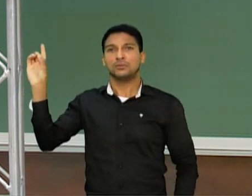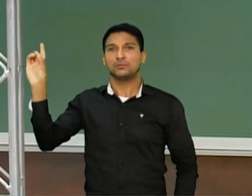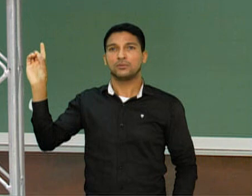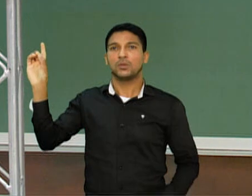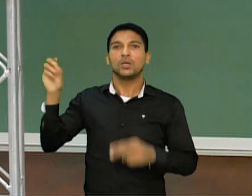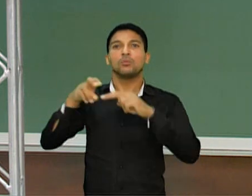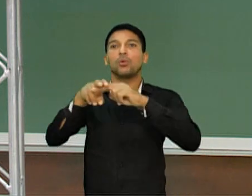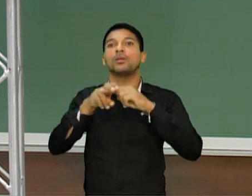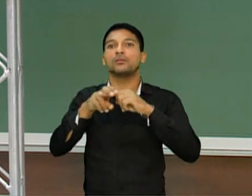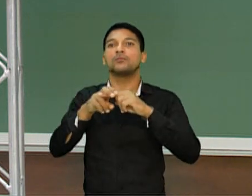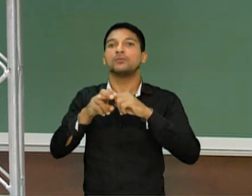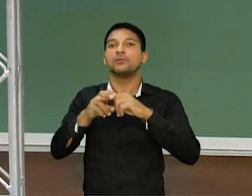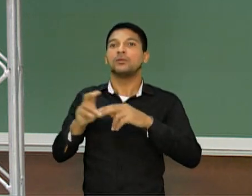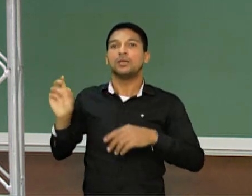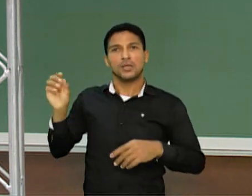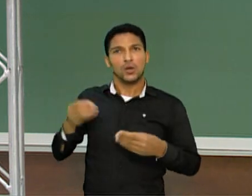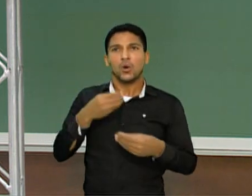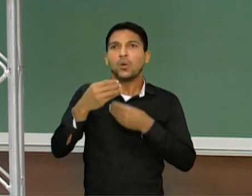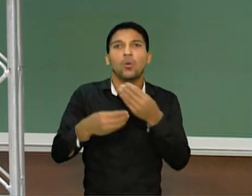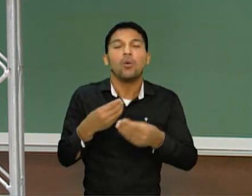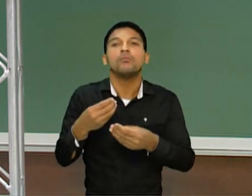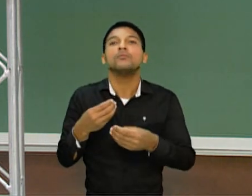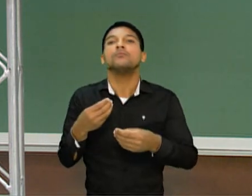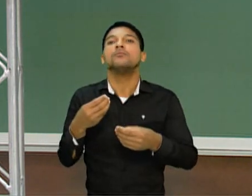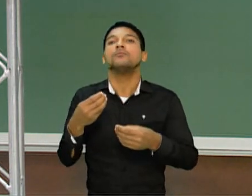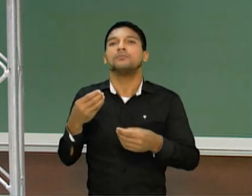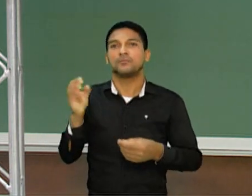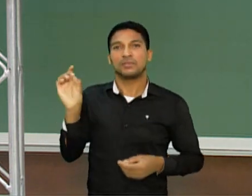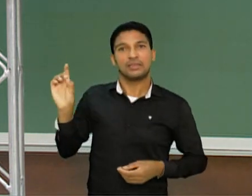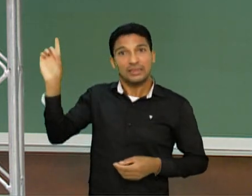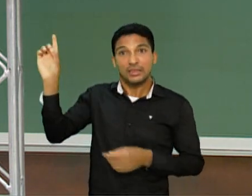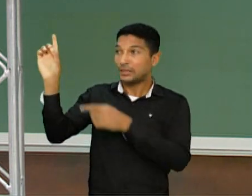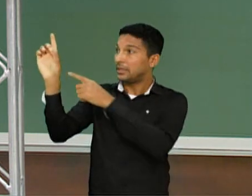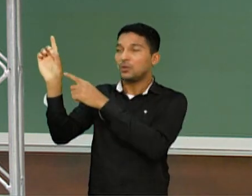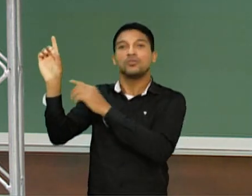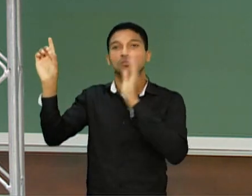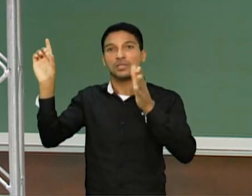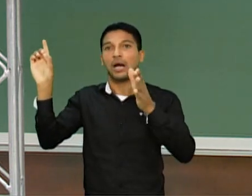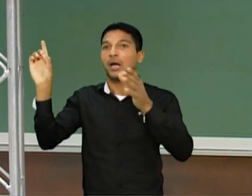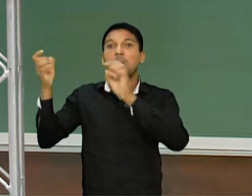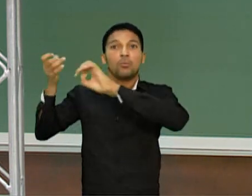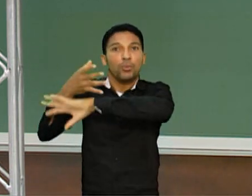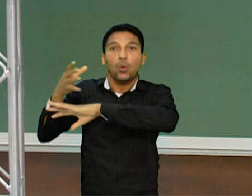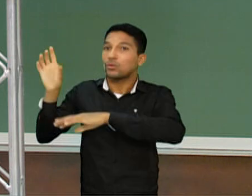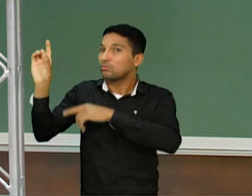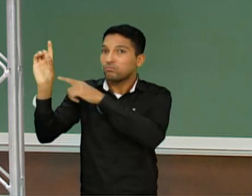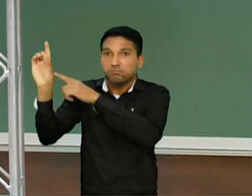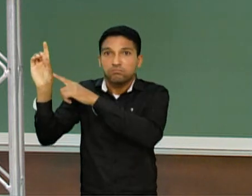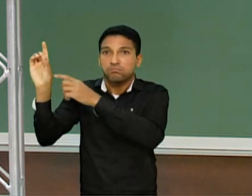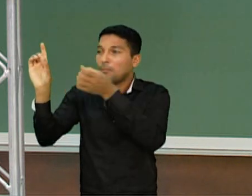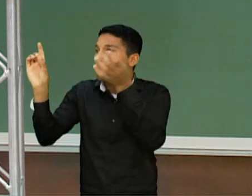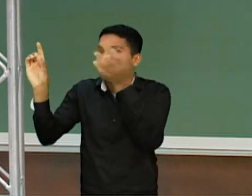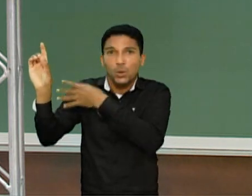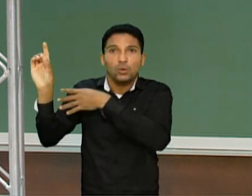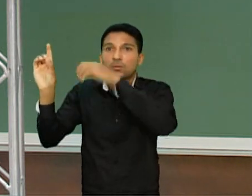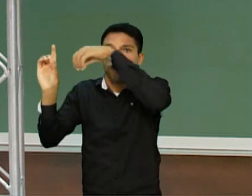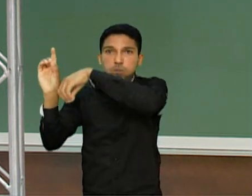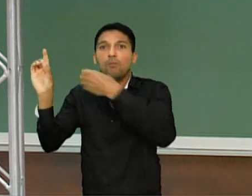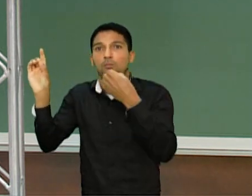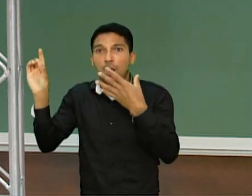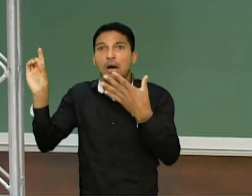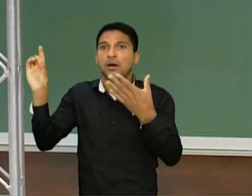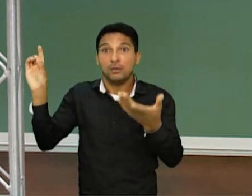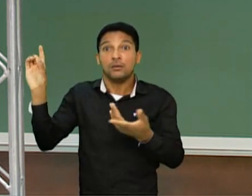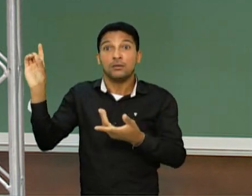não poderíamos afirmar Deus como total bem, como sumo bem, ou até mesmo dentro daqueles critérios. Por isso,